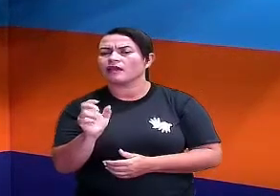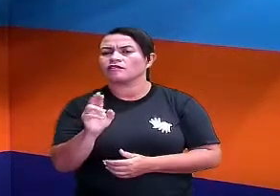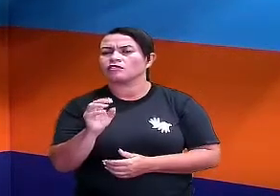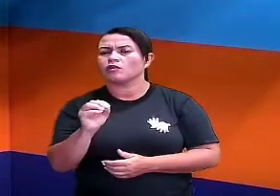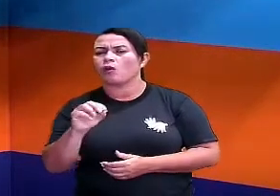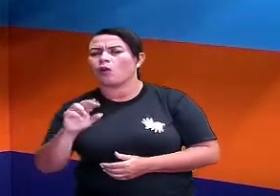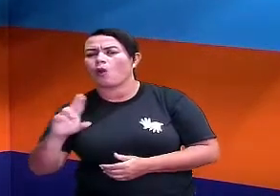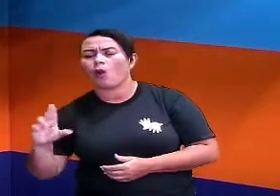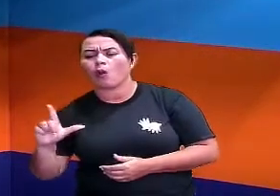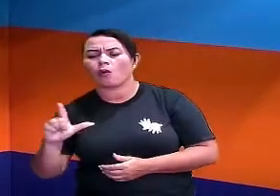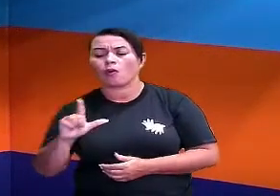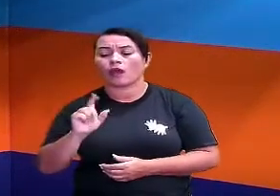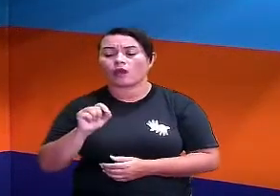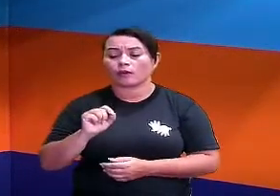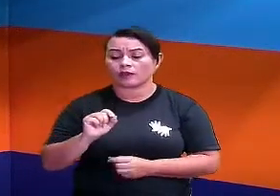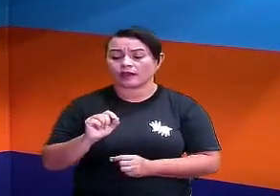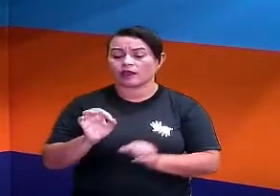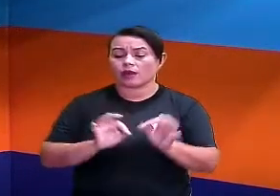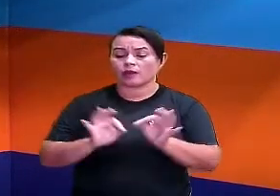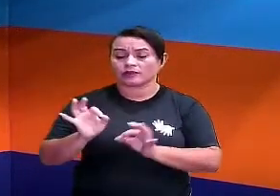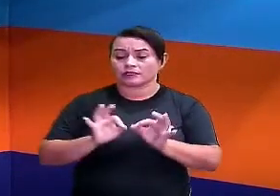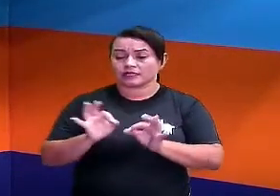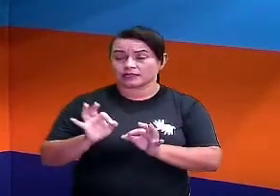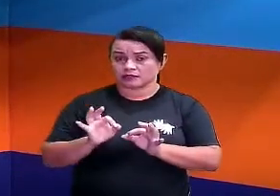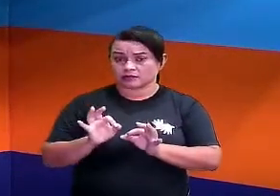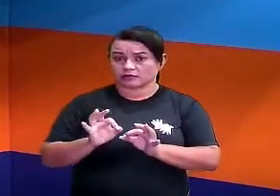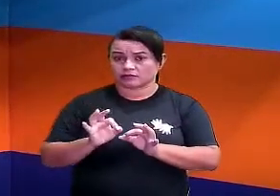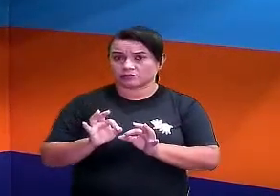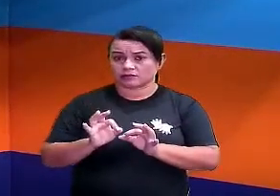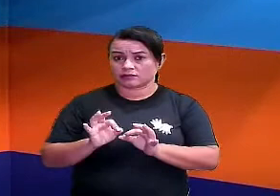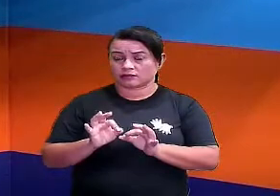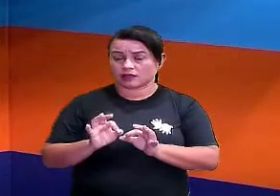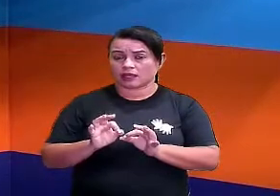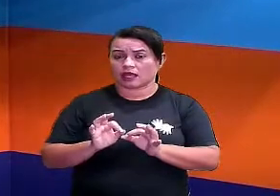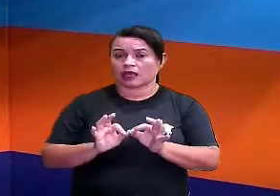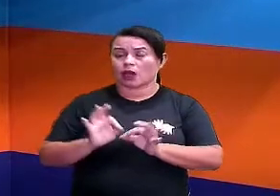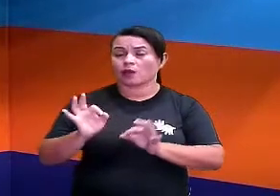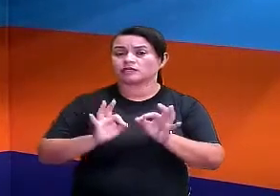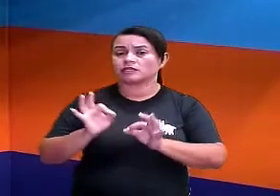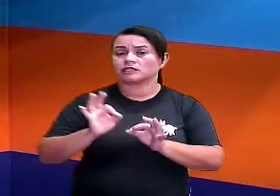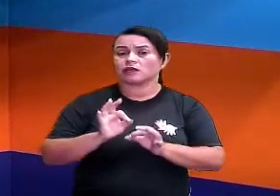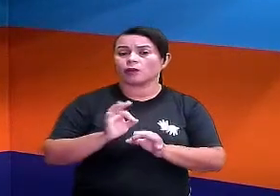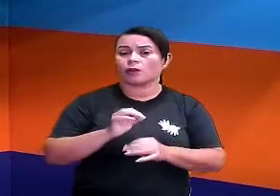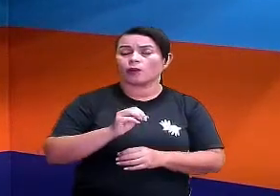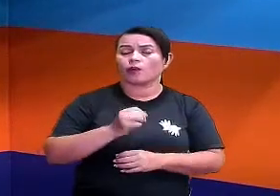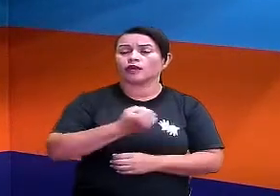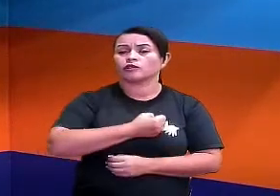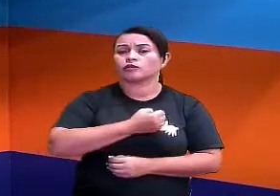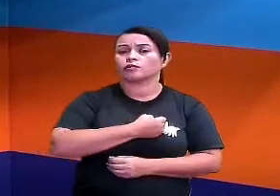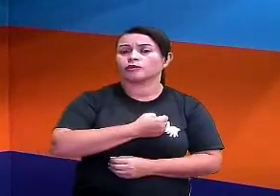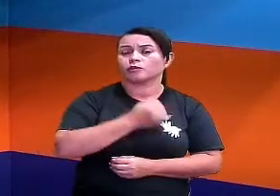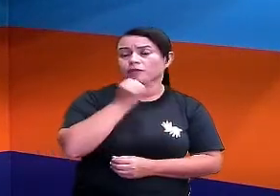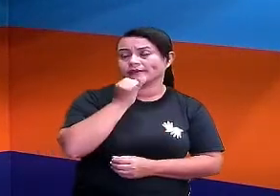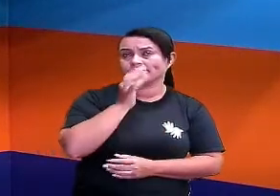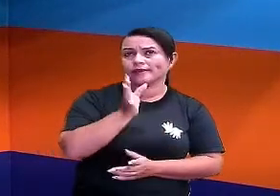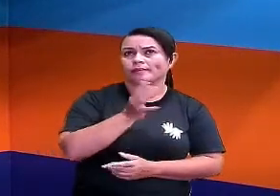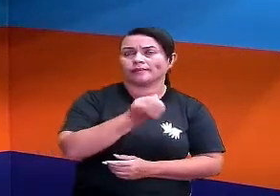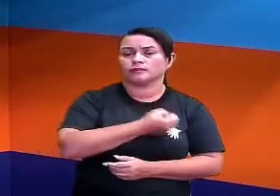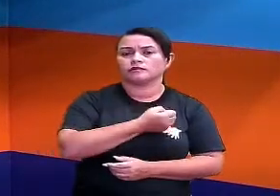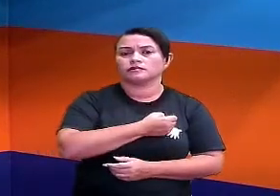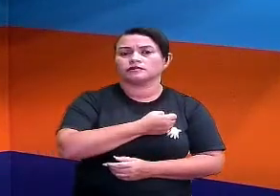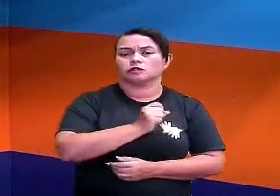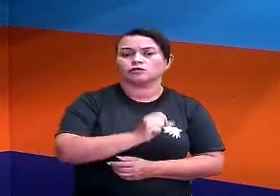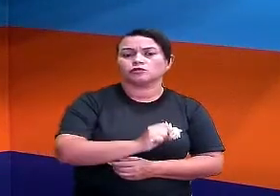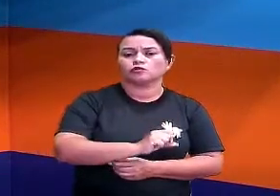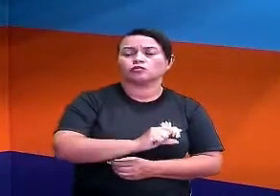dados coletados na amostra em ordem crescente ou decrescente. Então, eu tenho um conjunto numérico. E aí, eu vou pegar esses dados